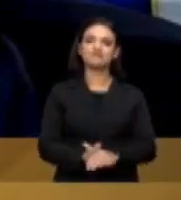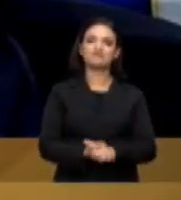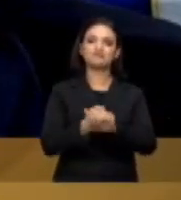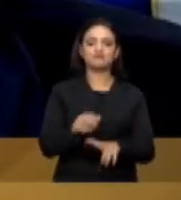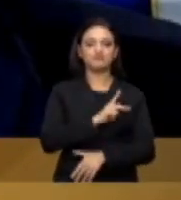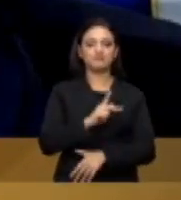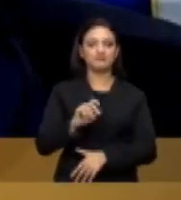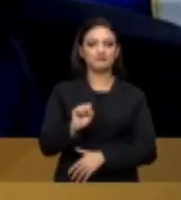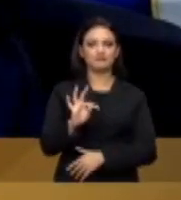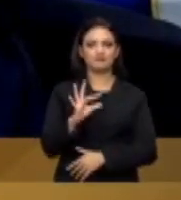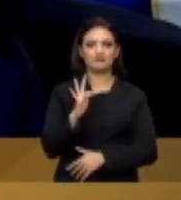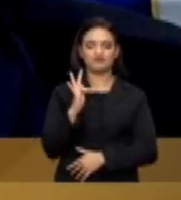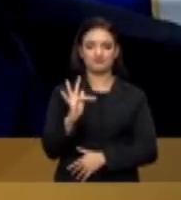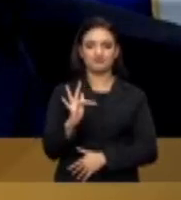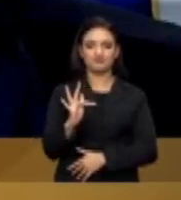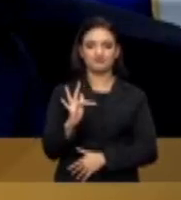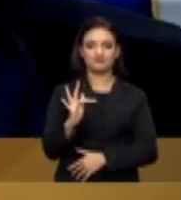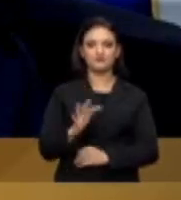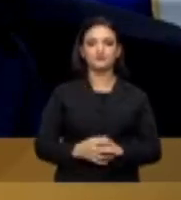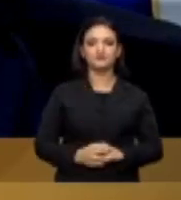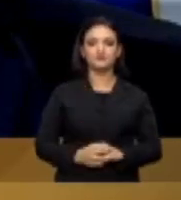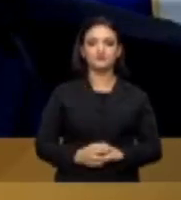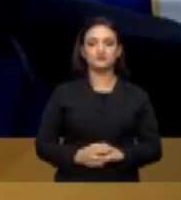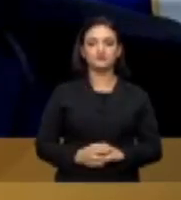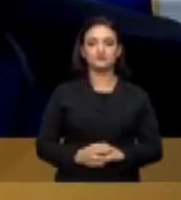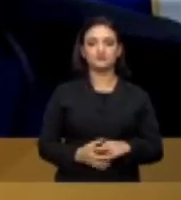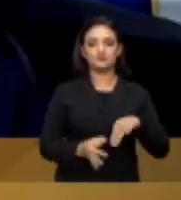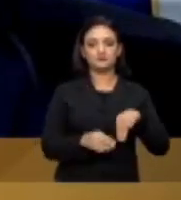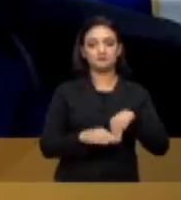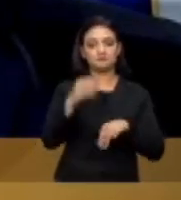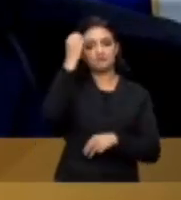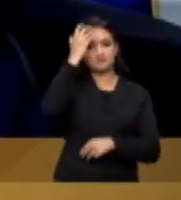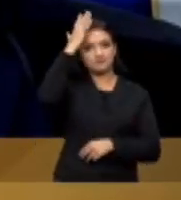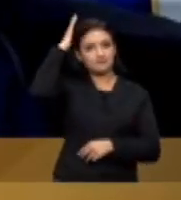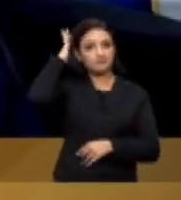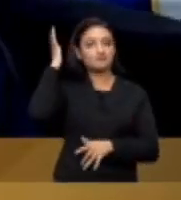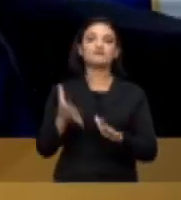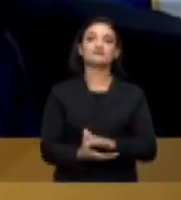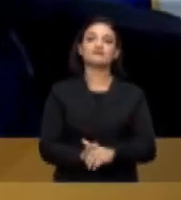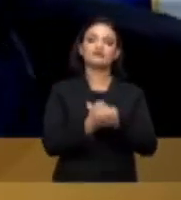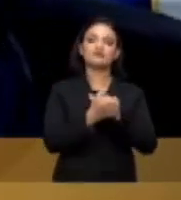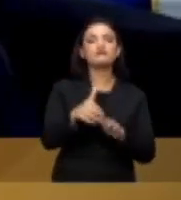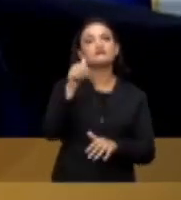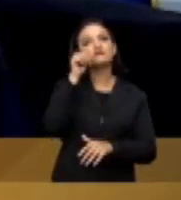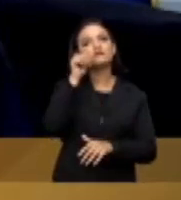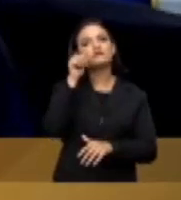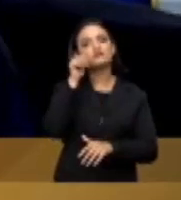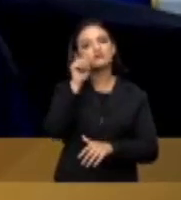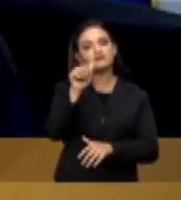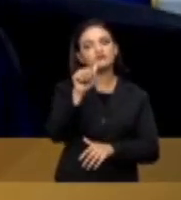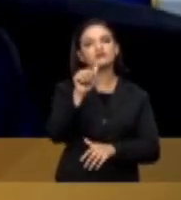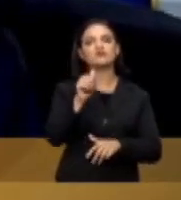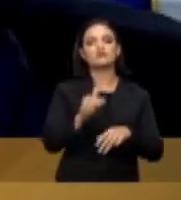Federal, ministro Luiz Fux, excelentíssimas senhoras ministras Carmen Lúcia